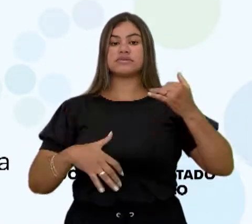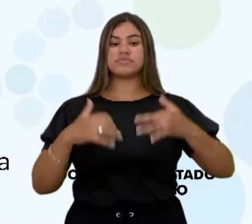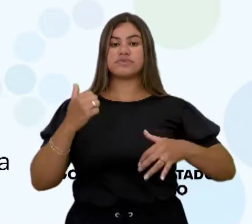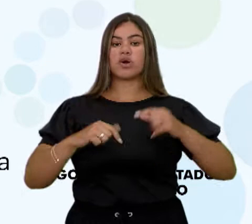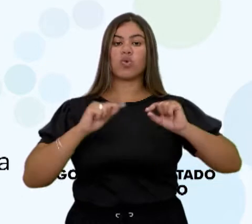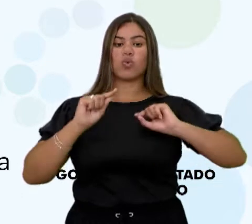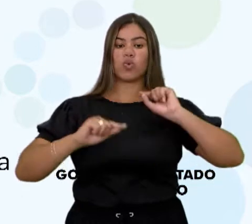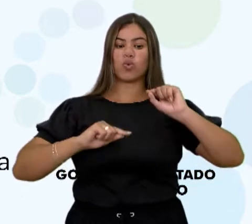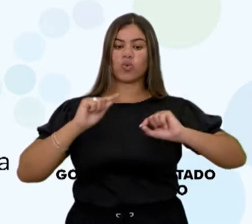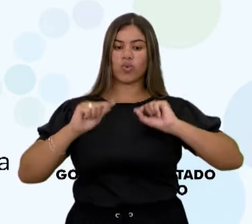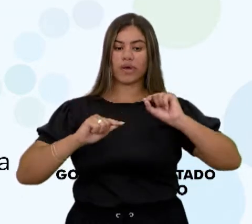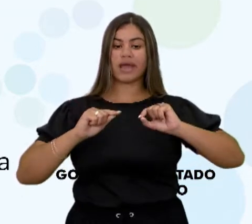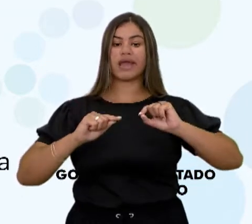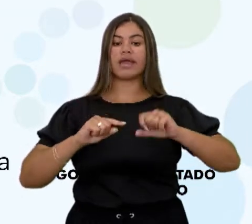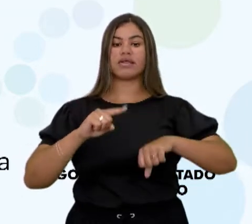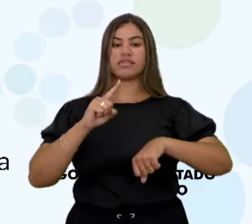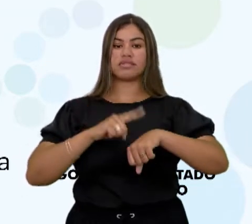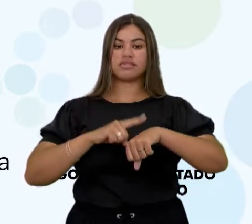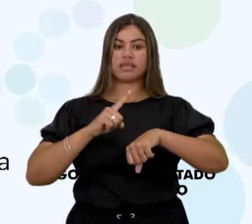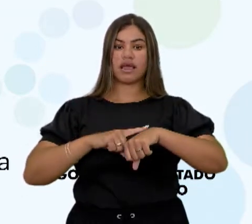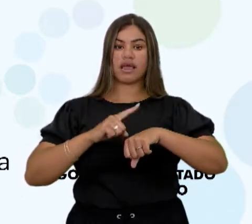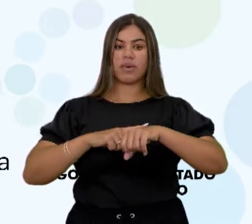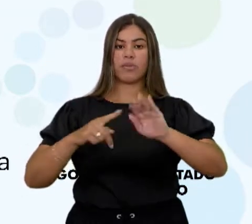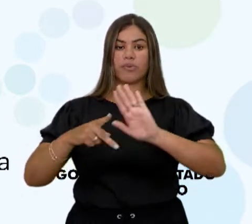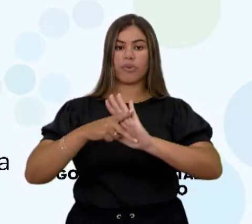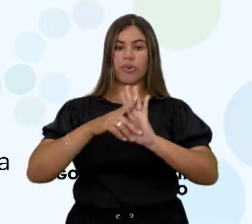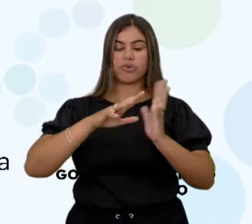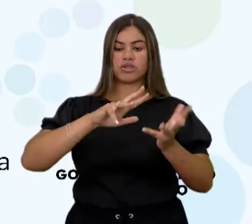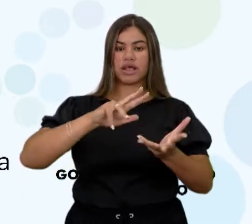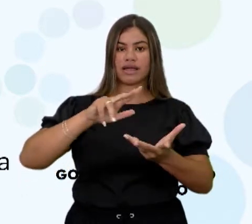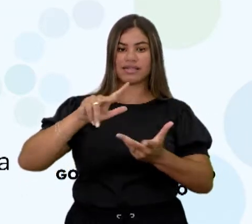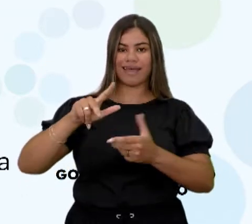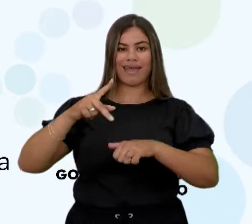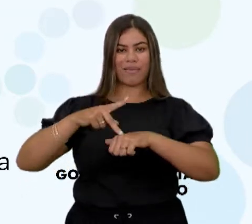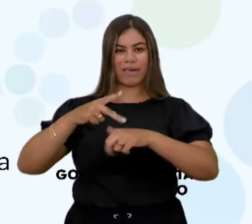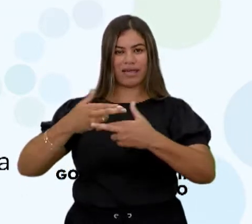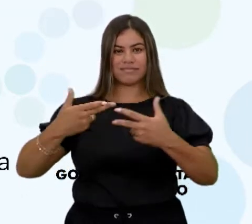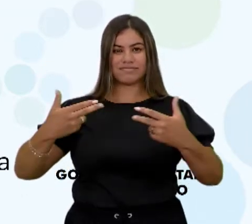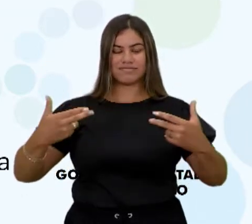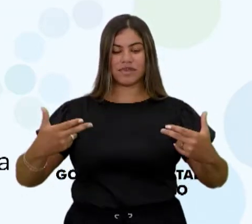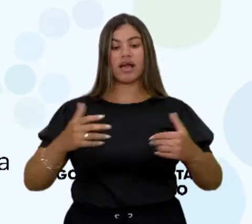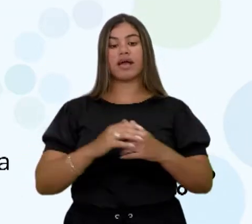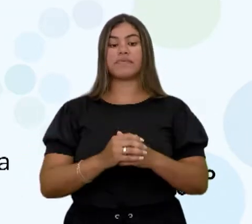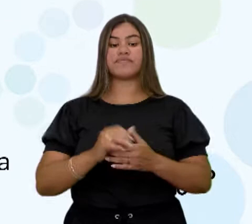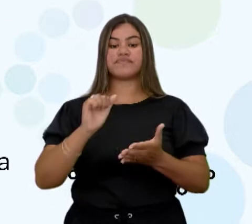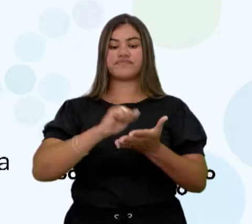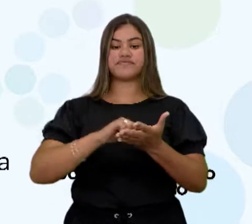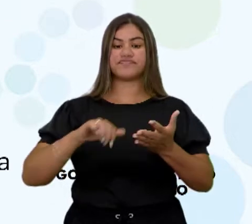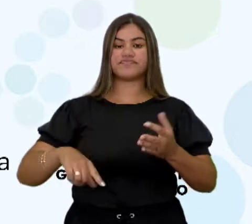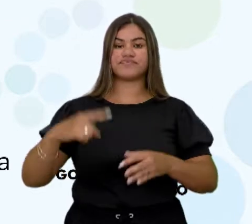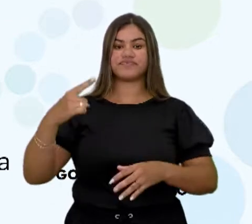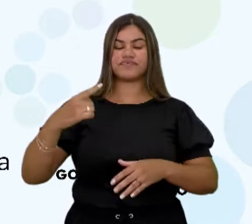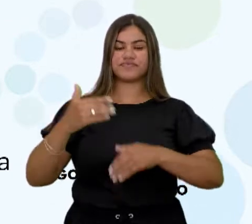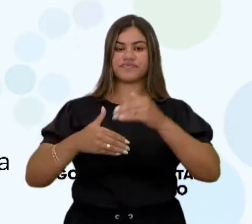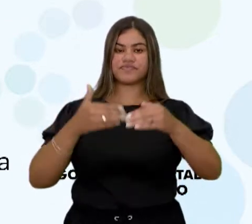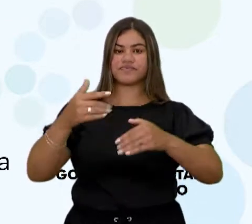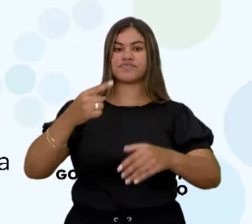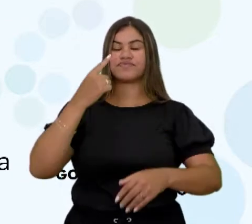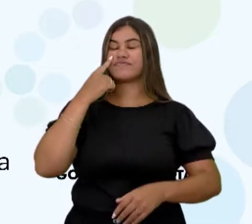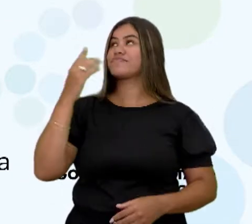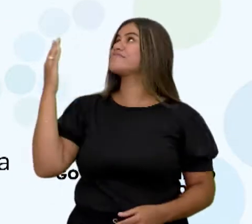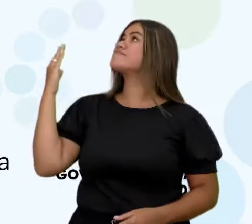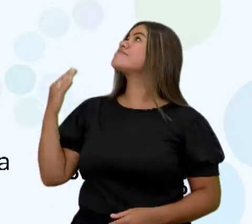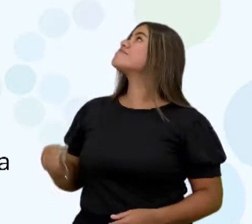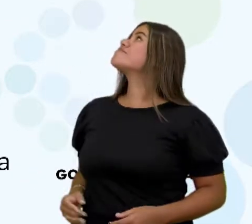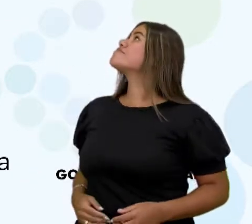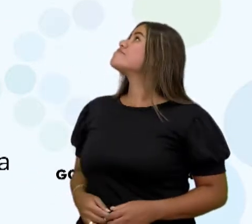sobre o tempo geológico da Terra, atividade 1, desenvolvimento 1. Faz parte aí do